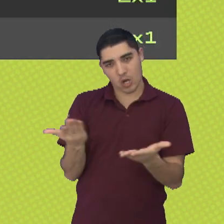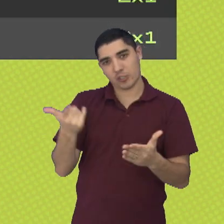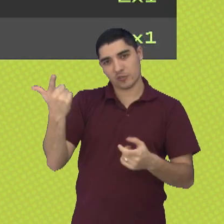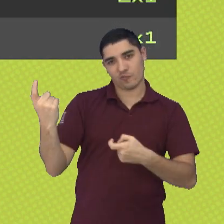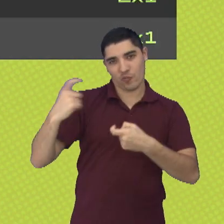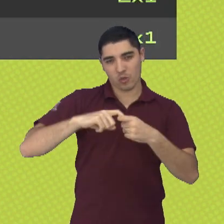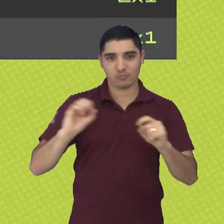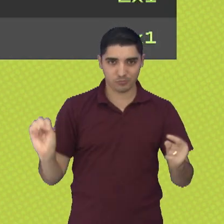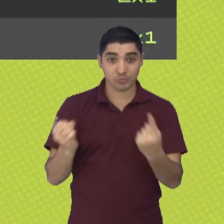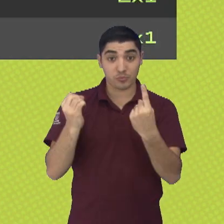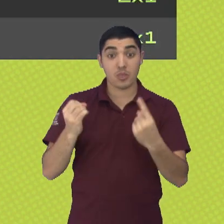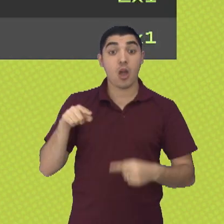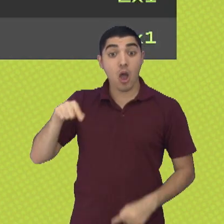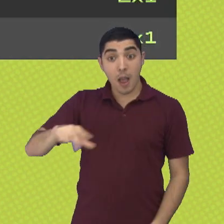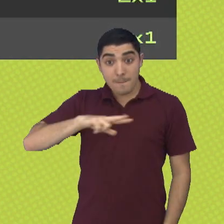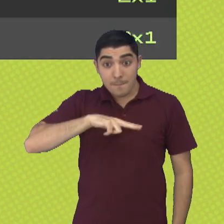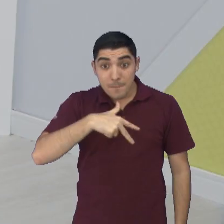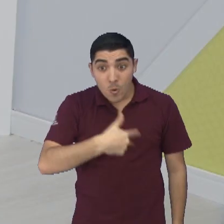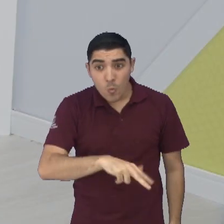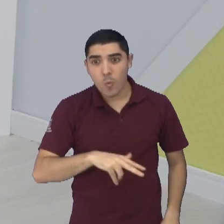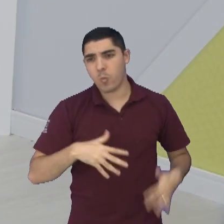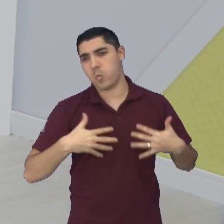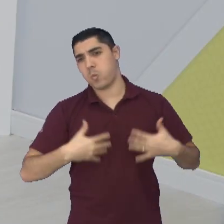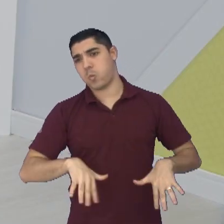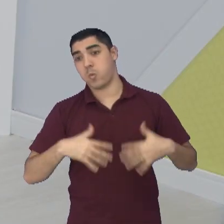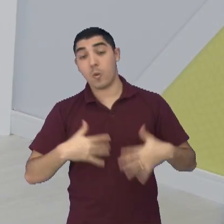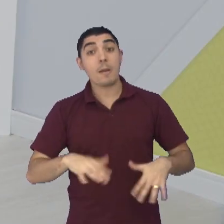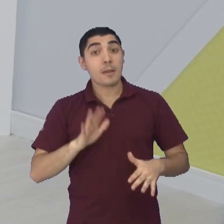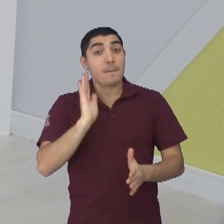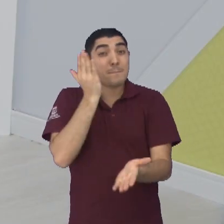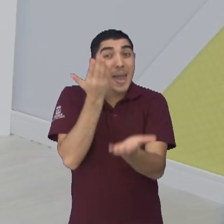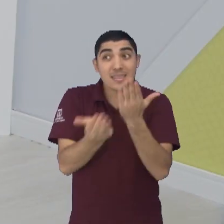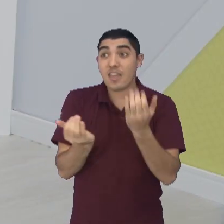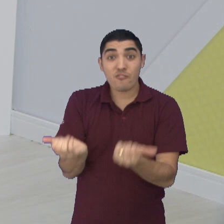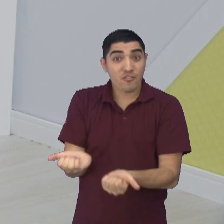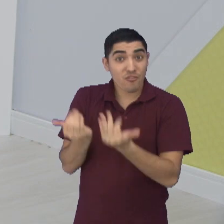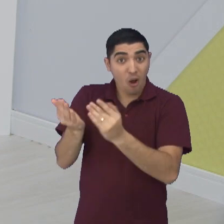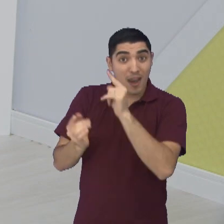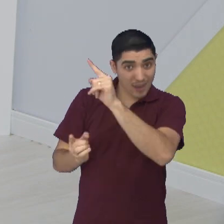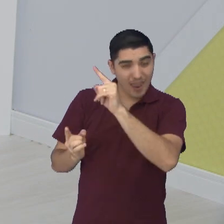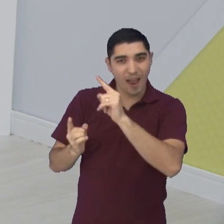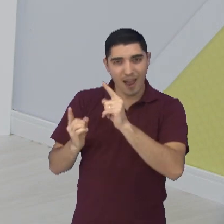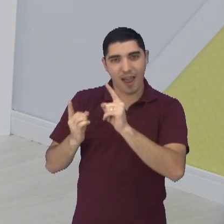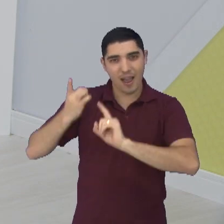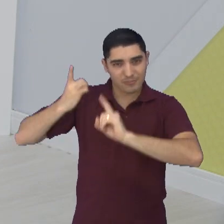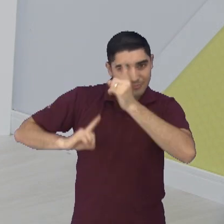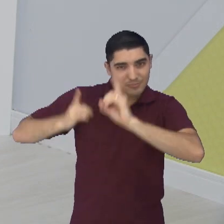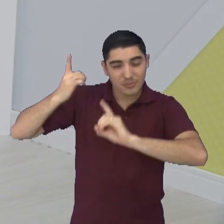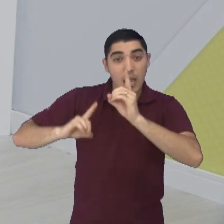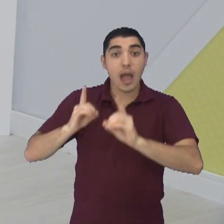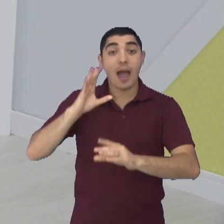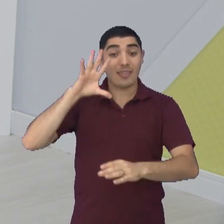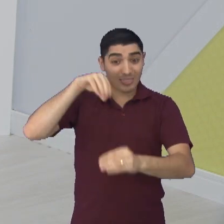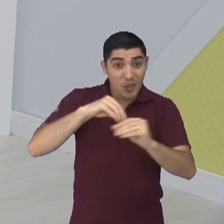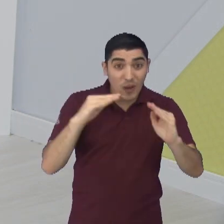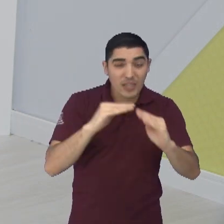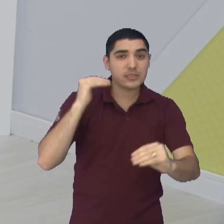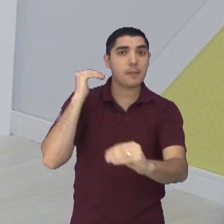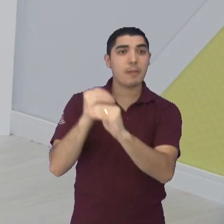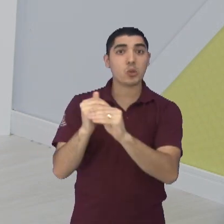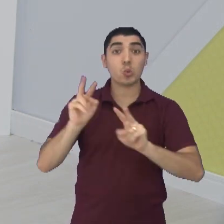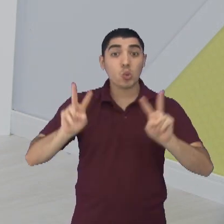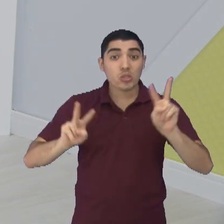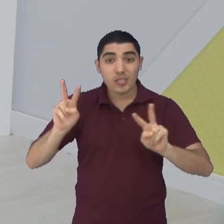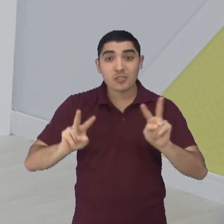Piracicaba. A Portuguesa, meu amigo, ó, tinha perdido lá em Prudente por 1-0, empatou em casa, está eliminada a Portuguesa, o